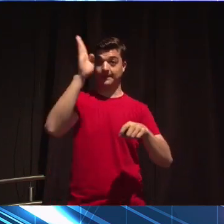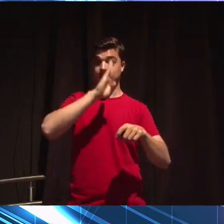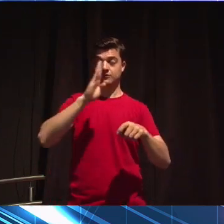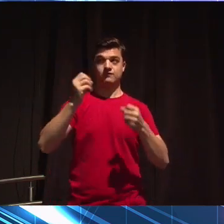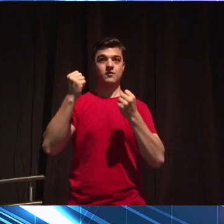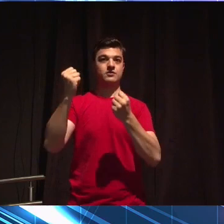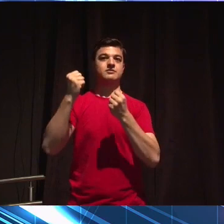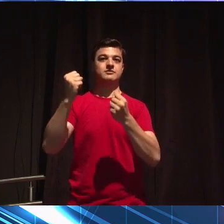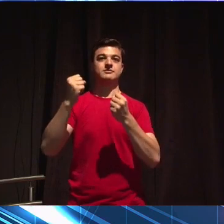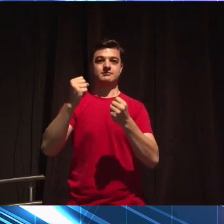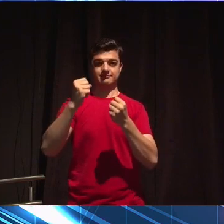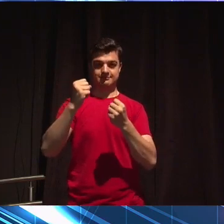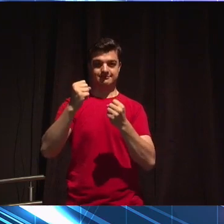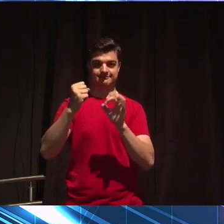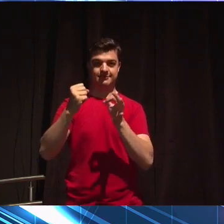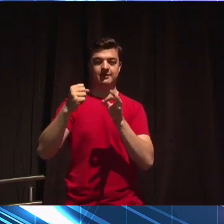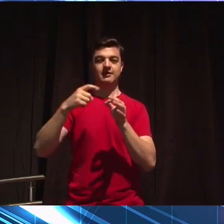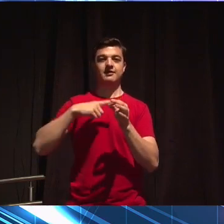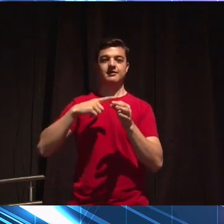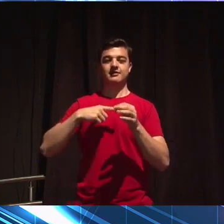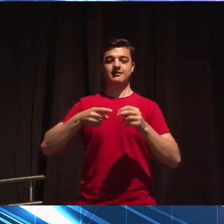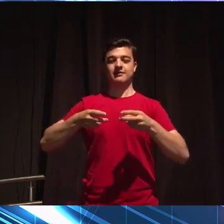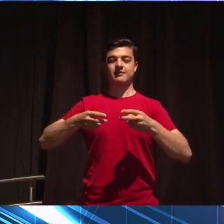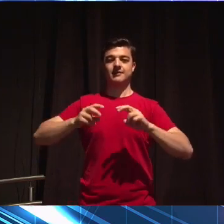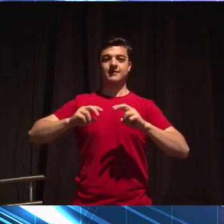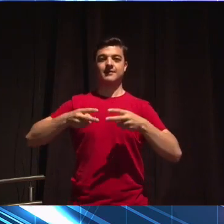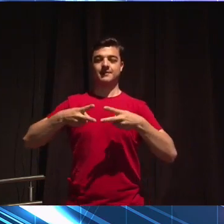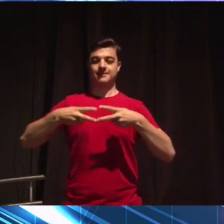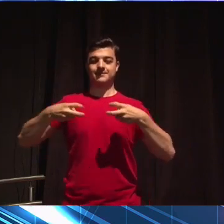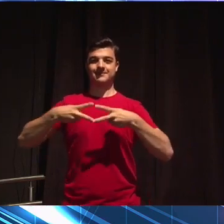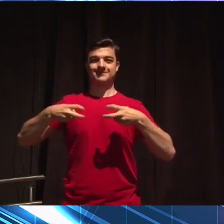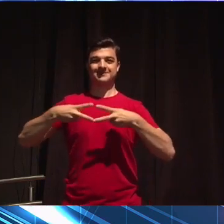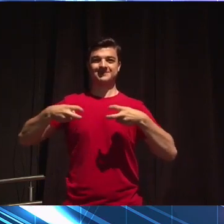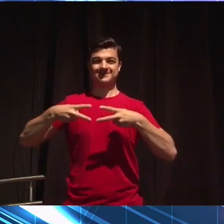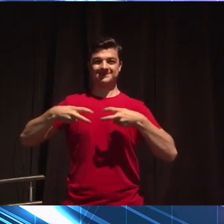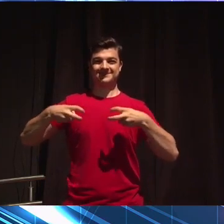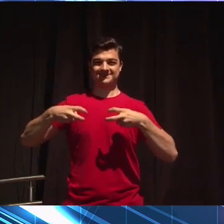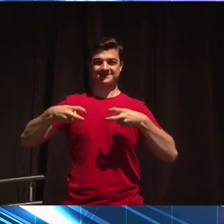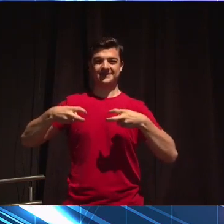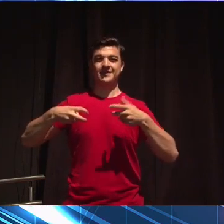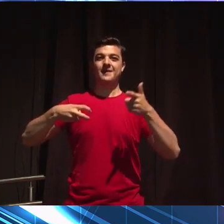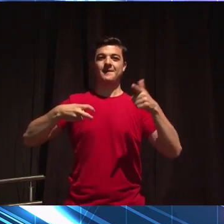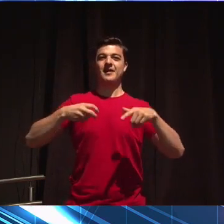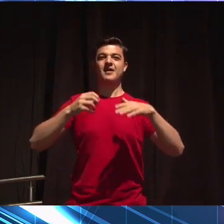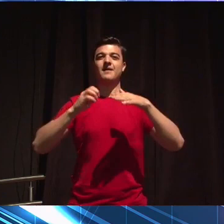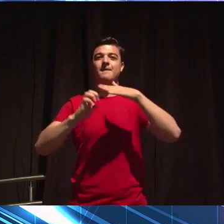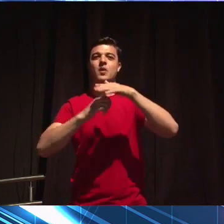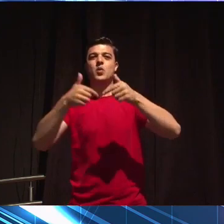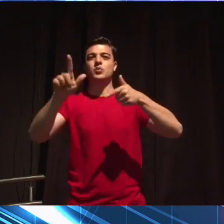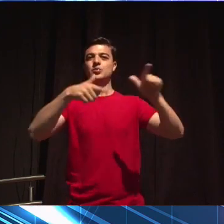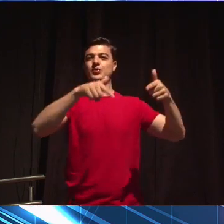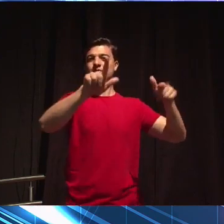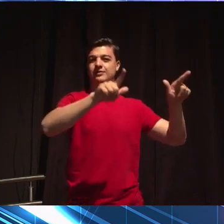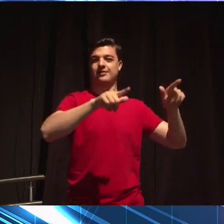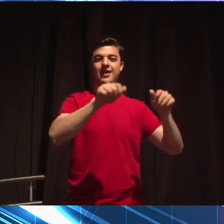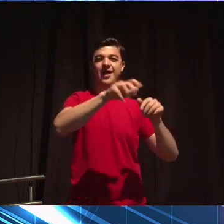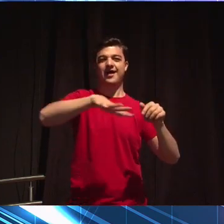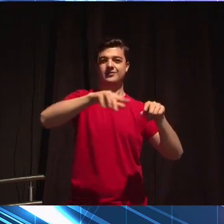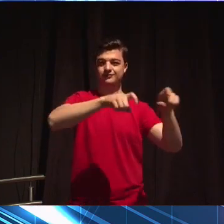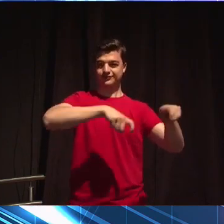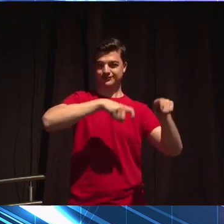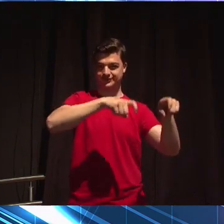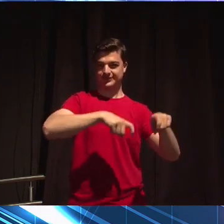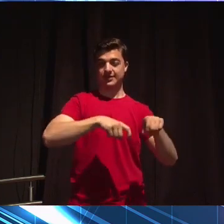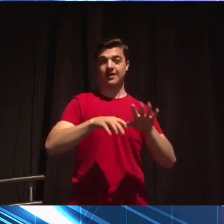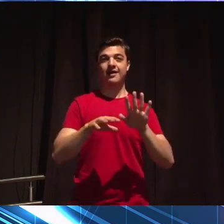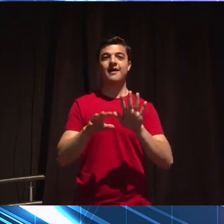Petrobras, eu acho que ocupa a primeira posição, mas a segunda, sem sombra de dúvidas, é agro. E quando você pensa em agro, eventualmente você pensa... Eu não sei vocês, tá? Mas eu penso numa